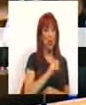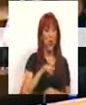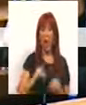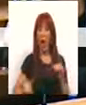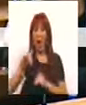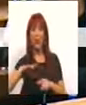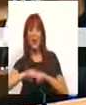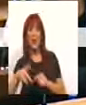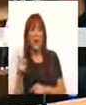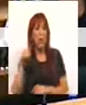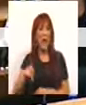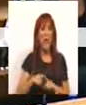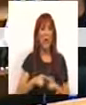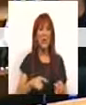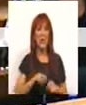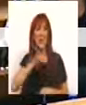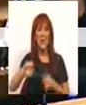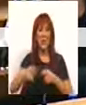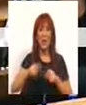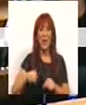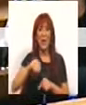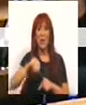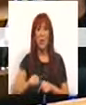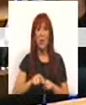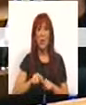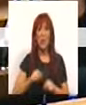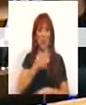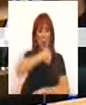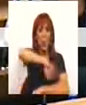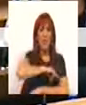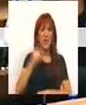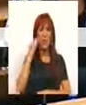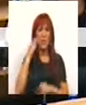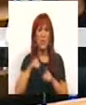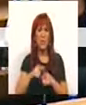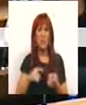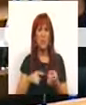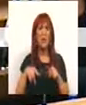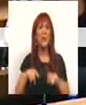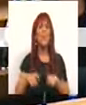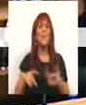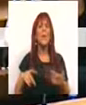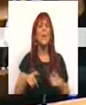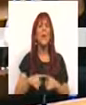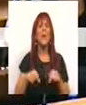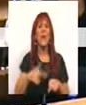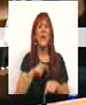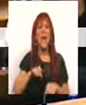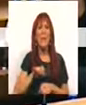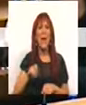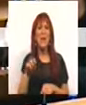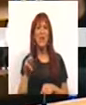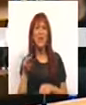Alto Minho, Beiras e Serra da Estrela, região de Coimbra, Viseu de Alanfões e Ave, Tâmega e